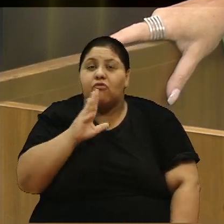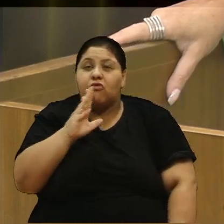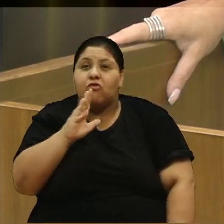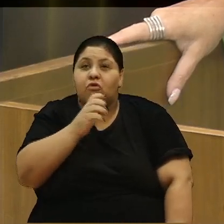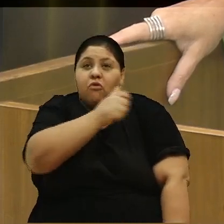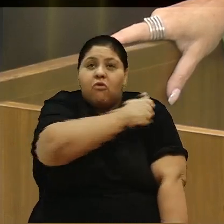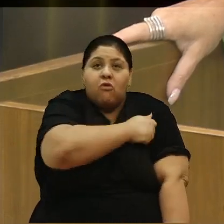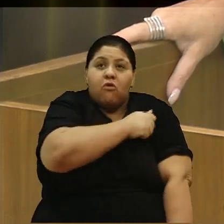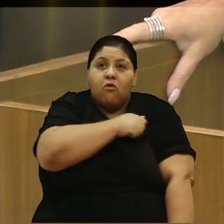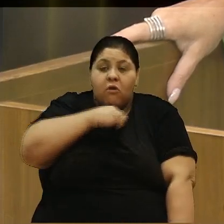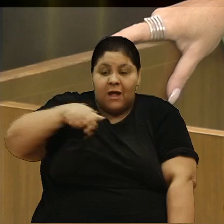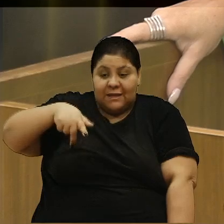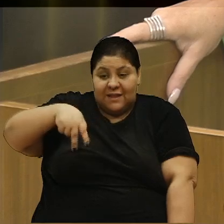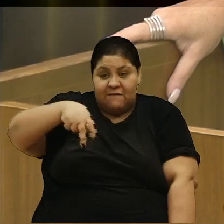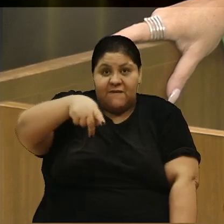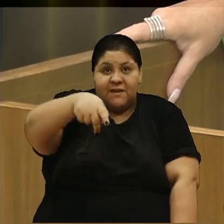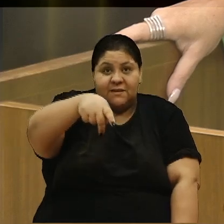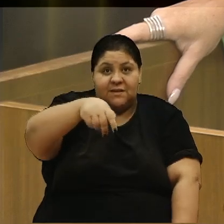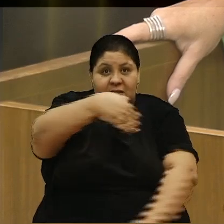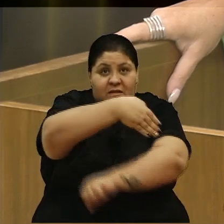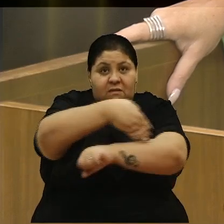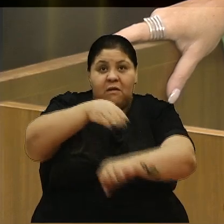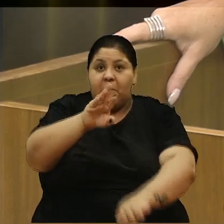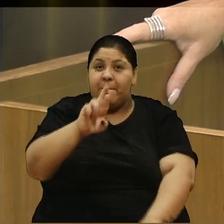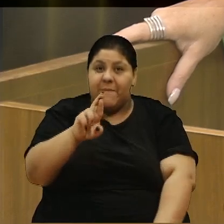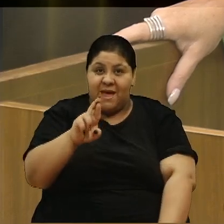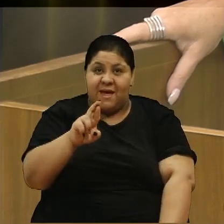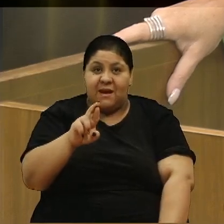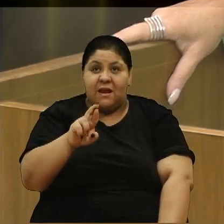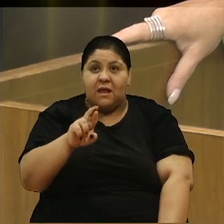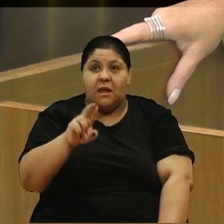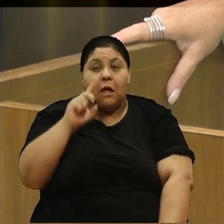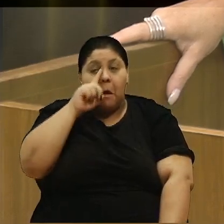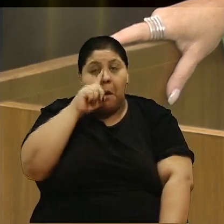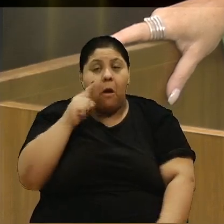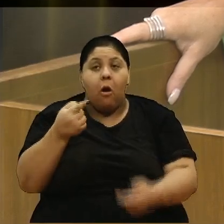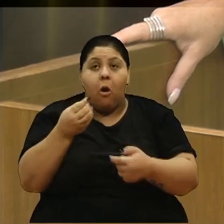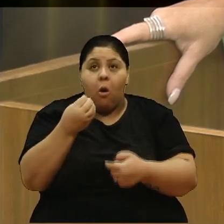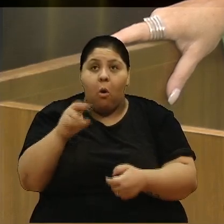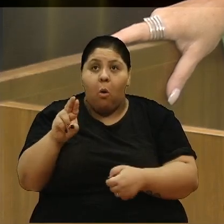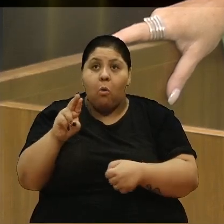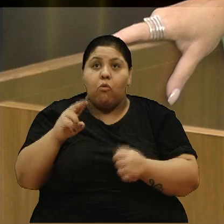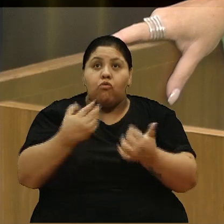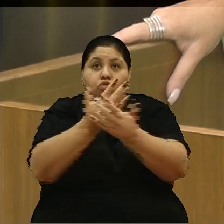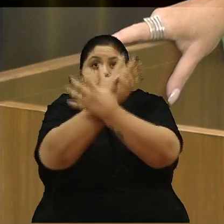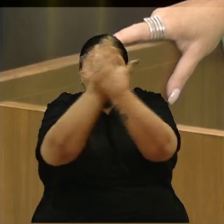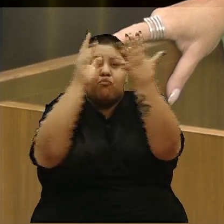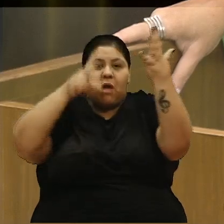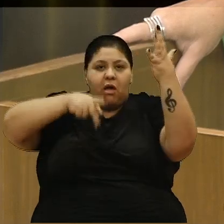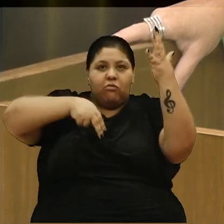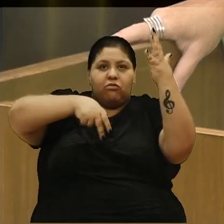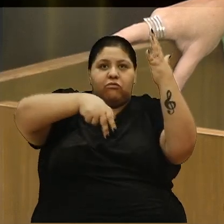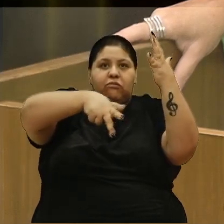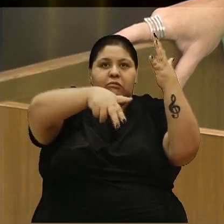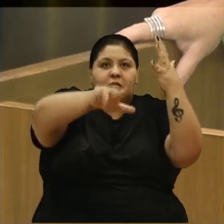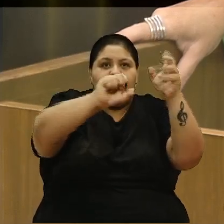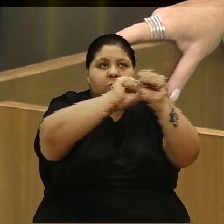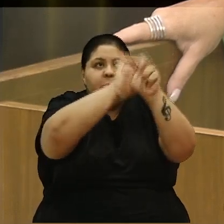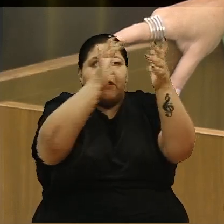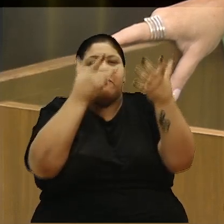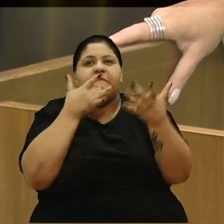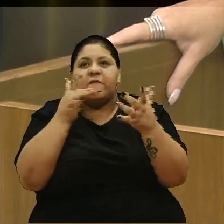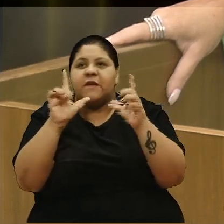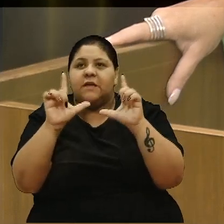estudante atravessa a BR, que é perigoso, ou ele vai pelo mato, muitas vezes de manhã cedo, fim de tarde,